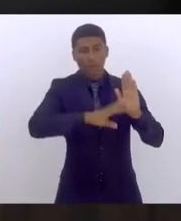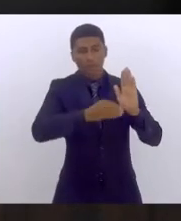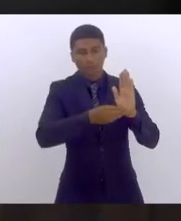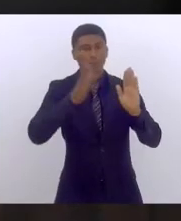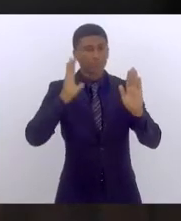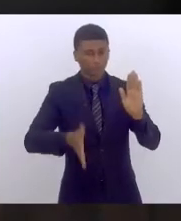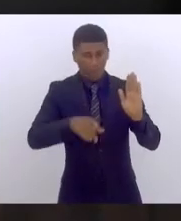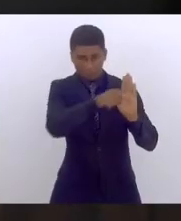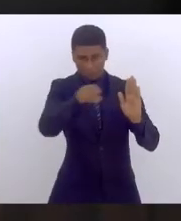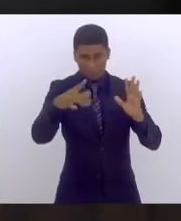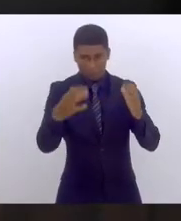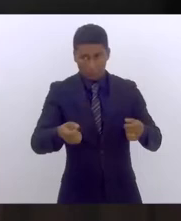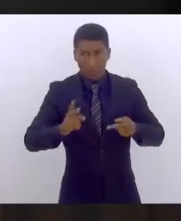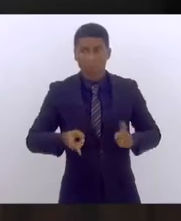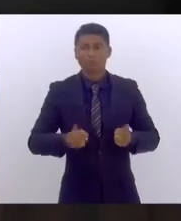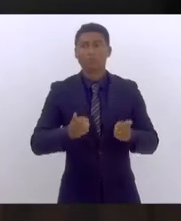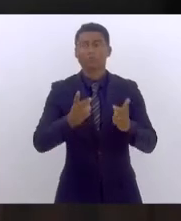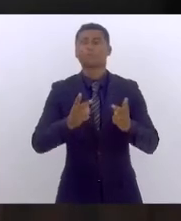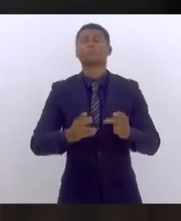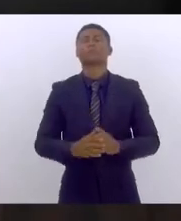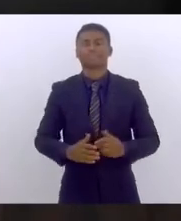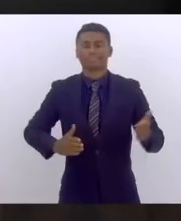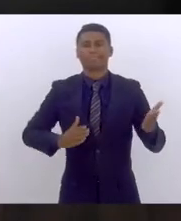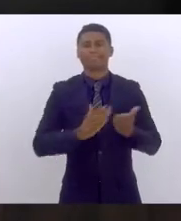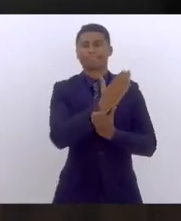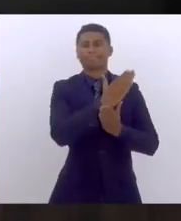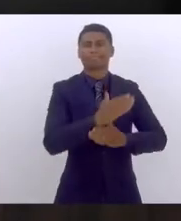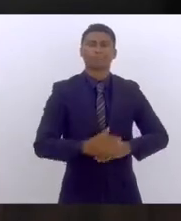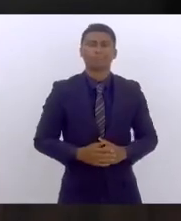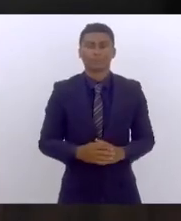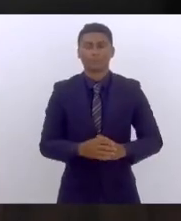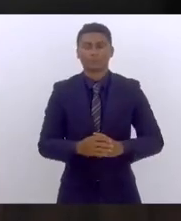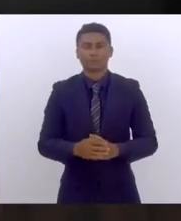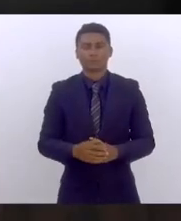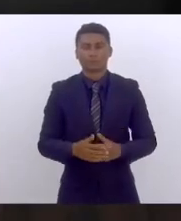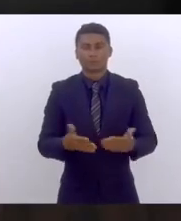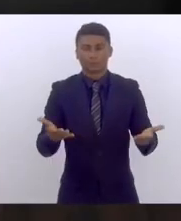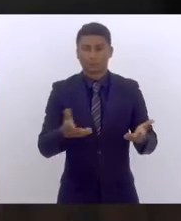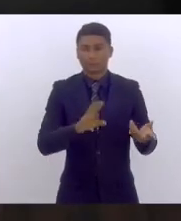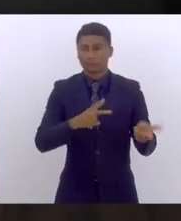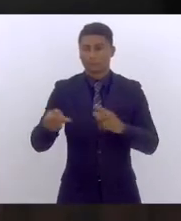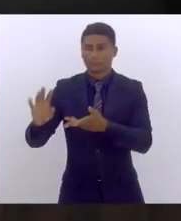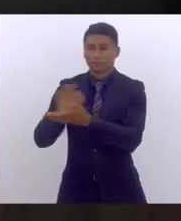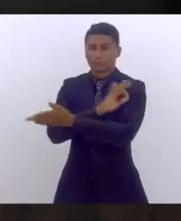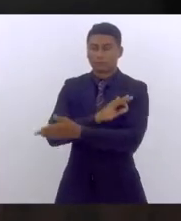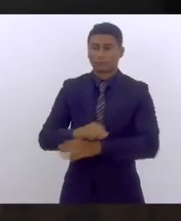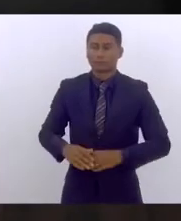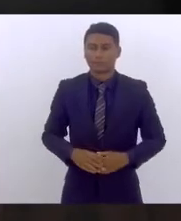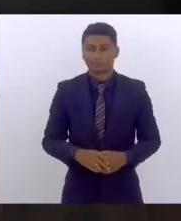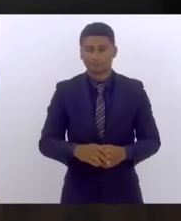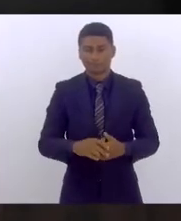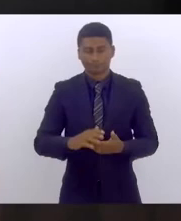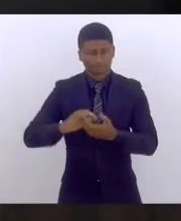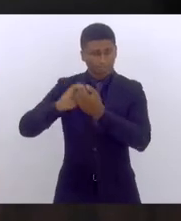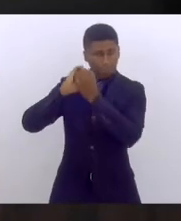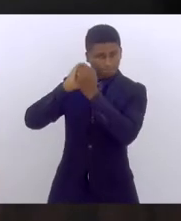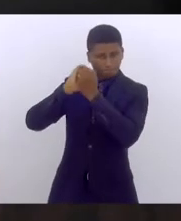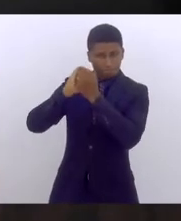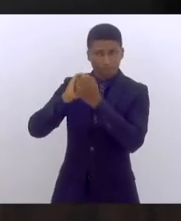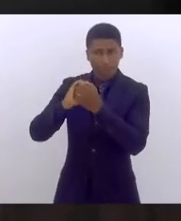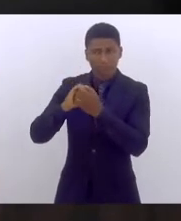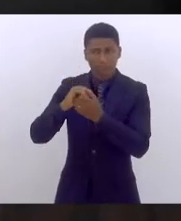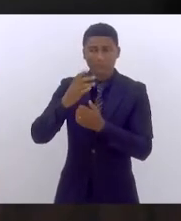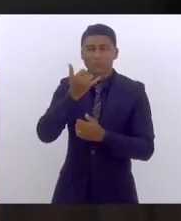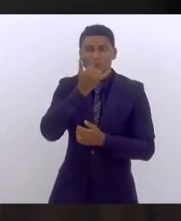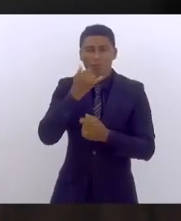assim emendado. Os senhores que aprovam, permaneçam como estão. Aprovado, vai autógrafo. Saudar aqui, eu não enxergo